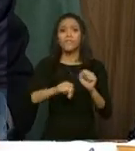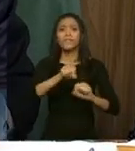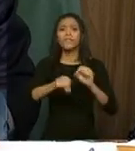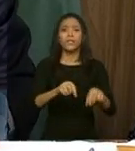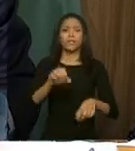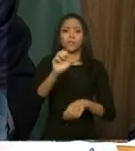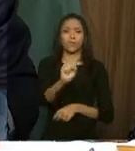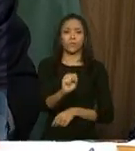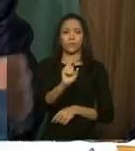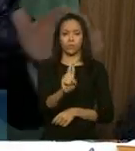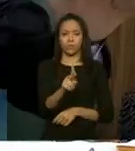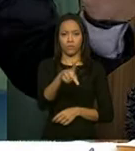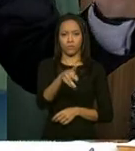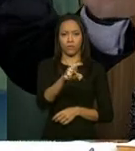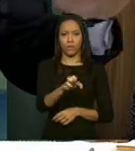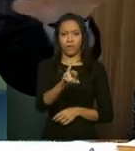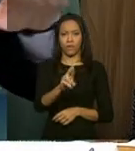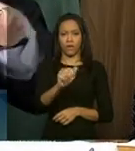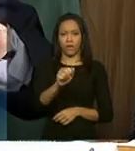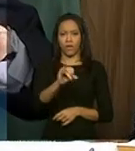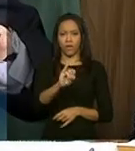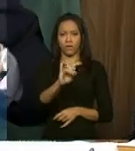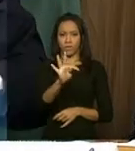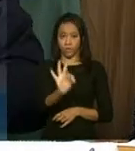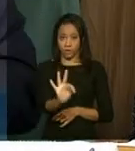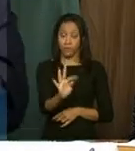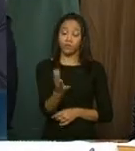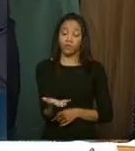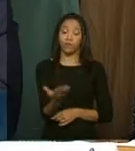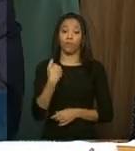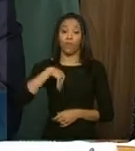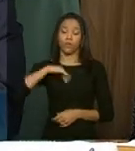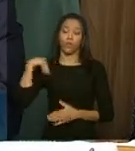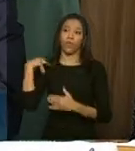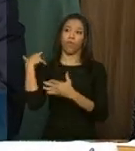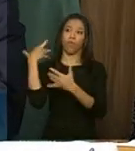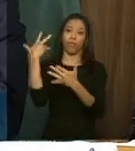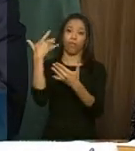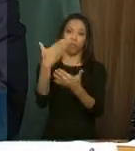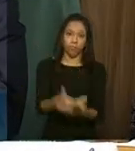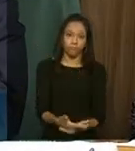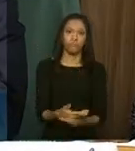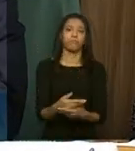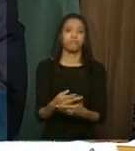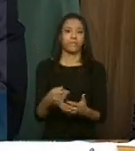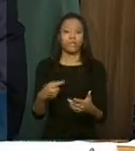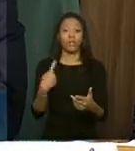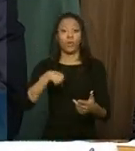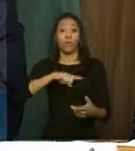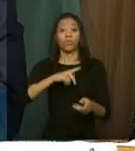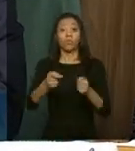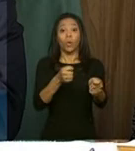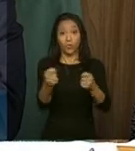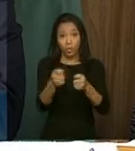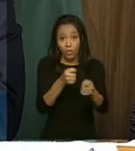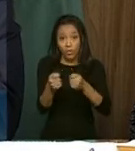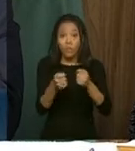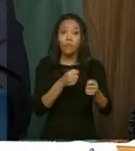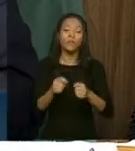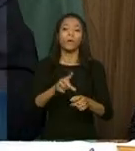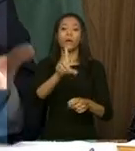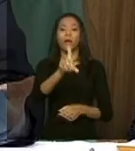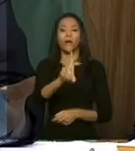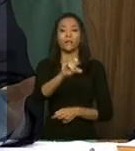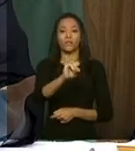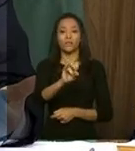muito aplicados do ponto de vista fiscal ao longo da crise, nós estamos projetando um quadro de estabilização da dívida pública,